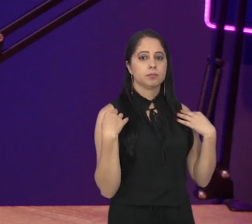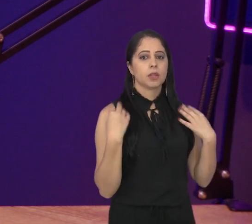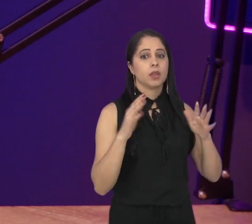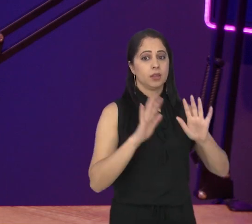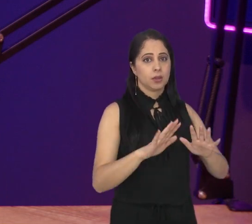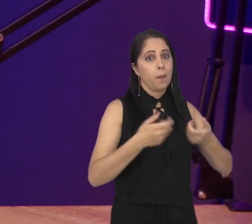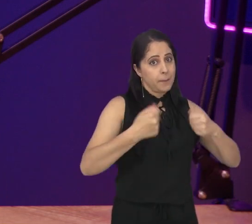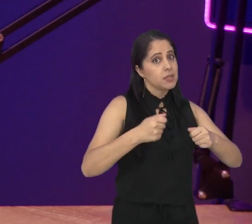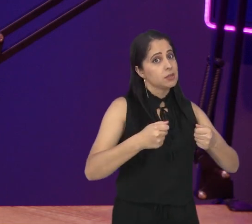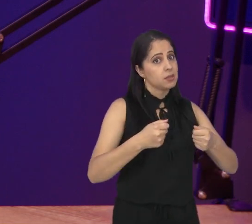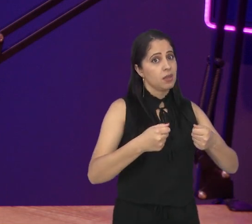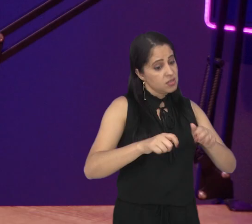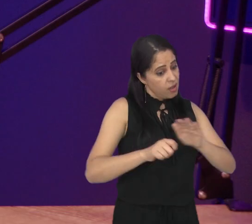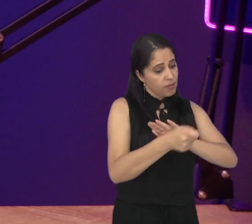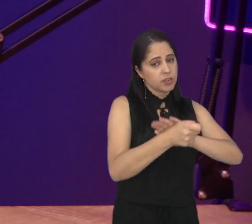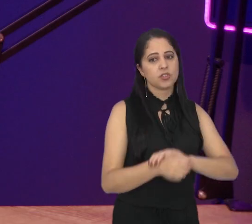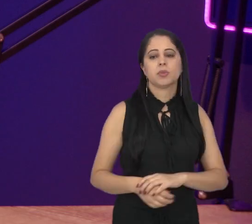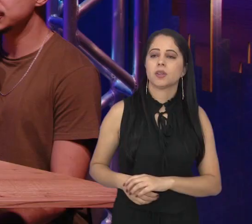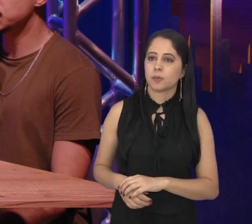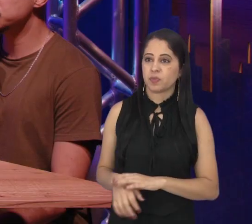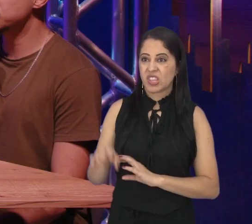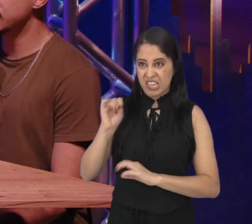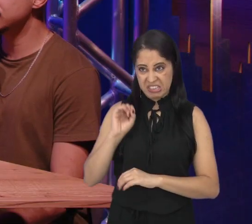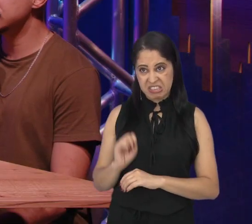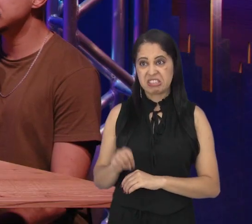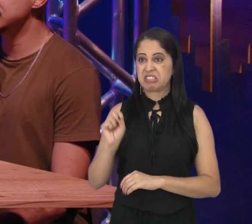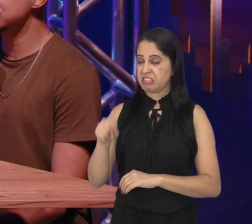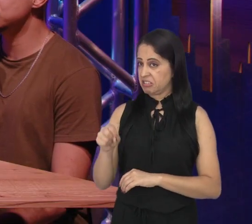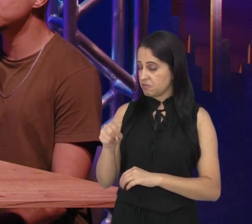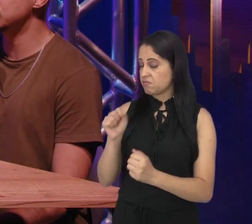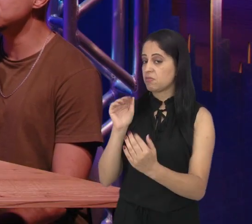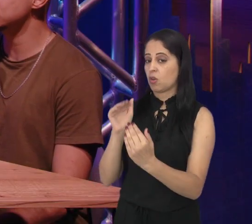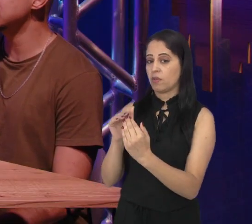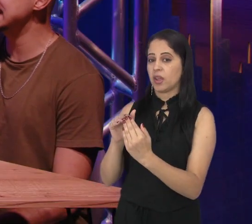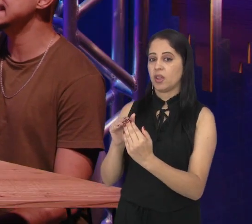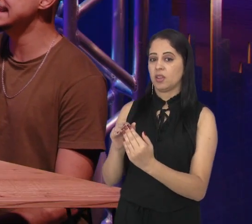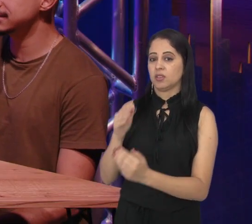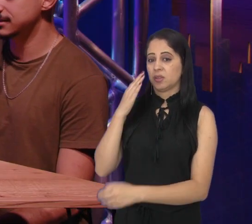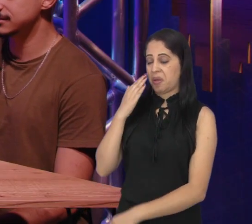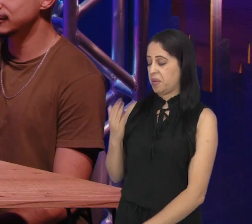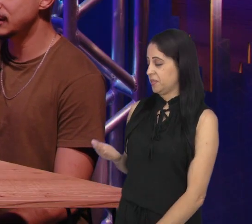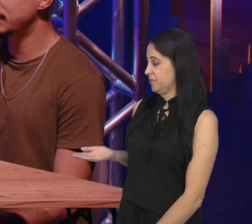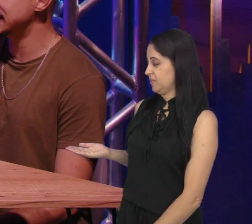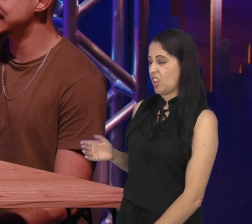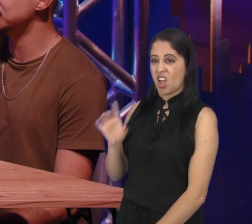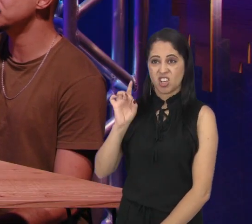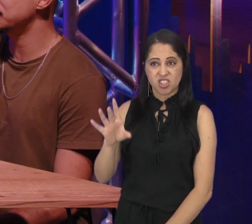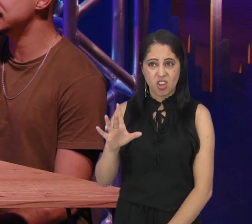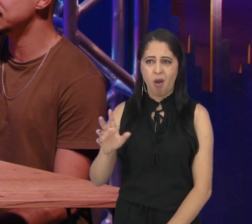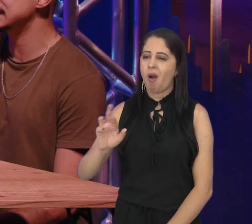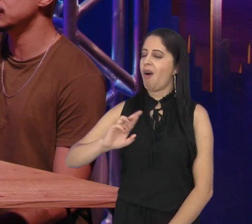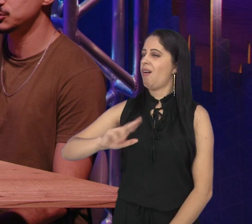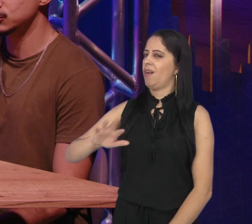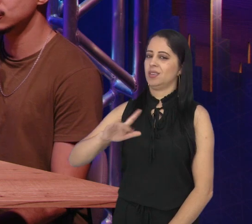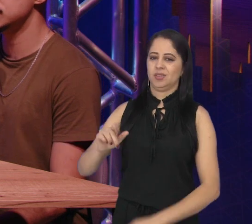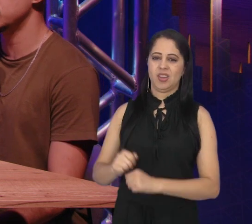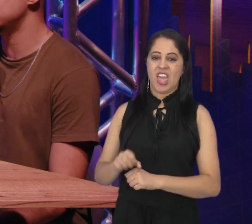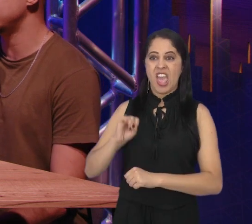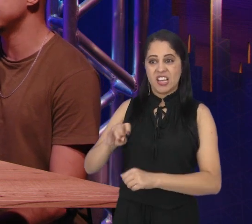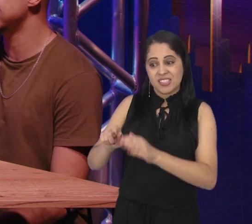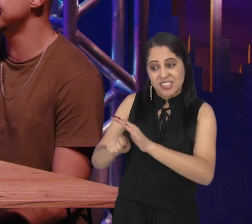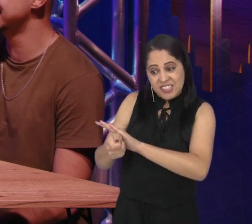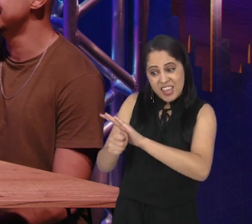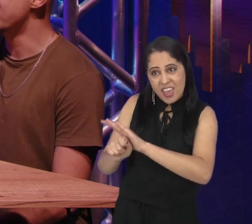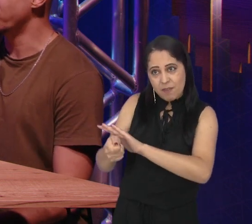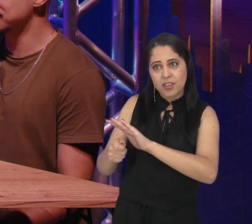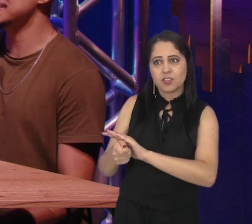realmente, é um caminho a ser seguido. Se a gente continuar investindo, não só a Anitta vai aparecer no top 50 mundo do